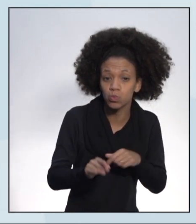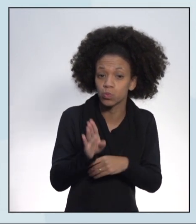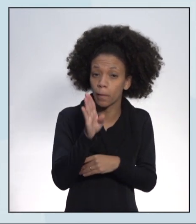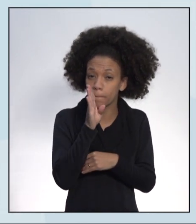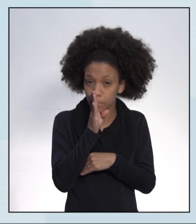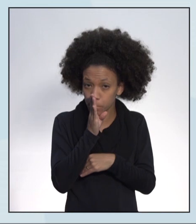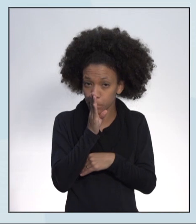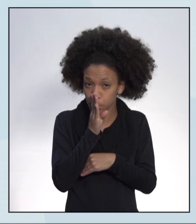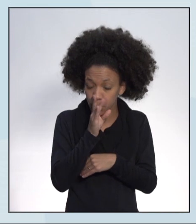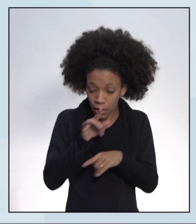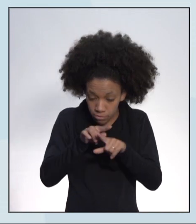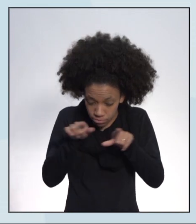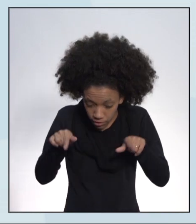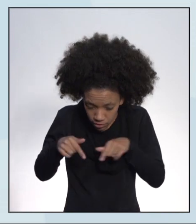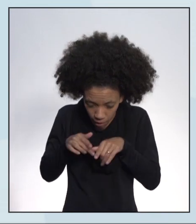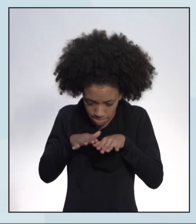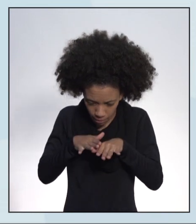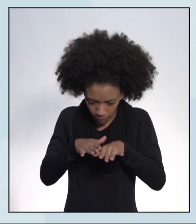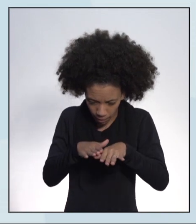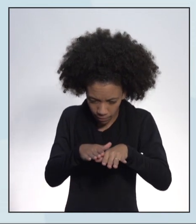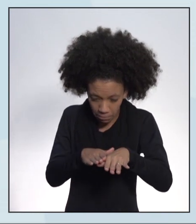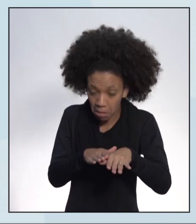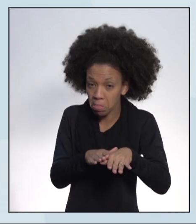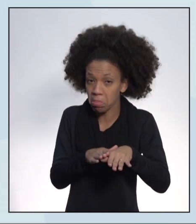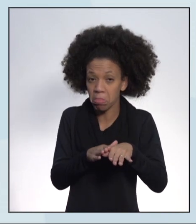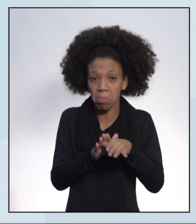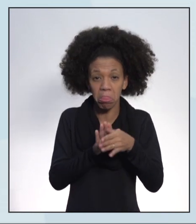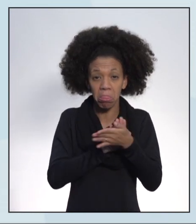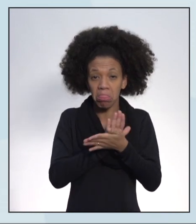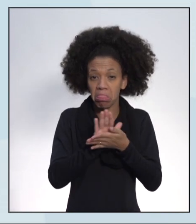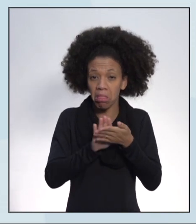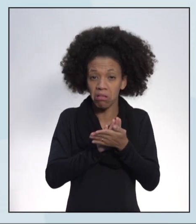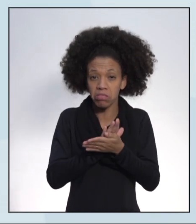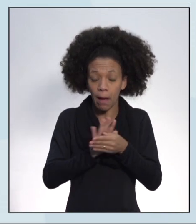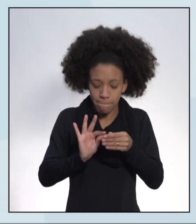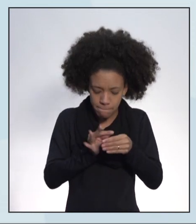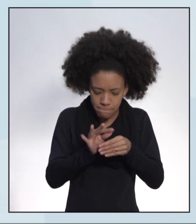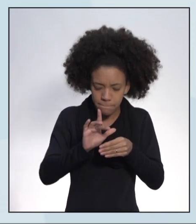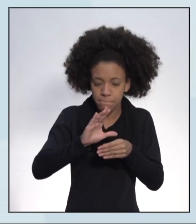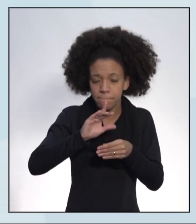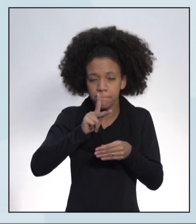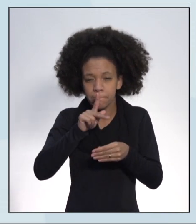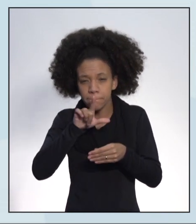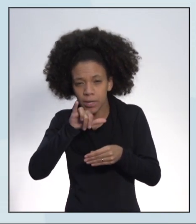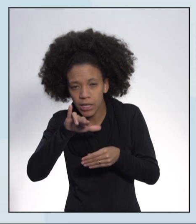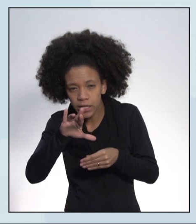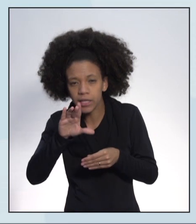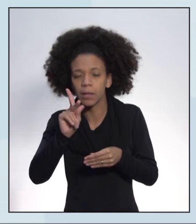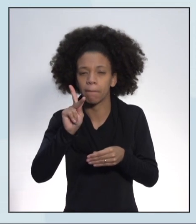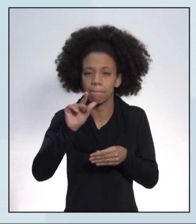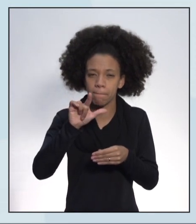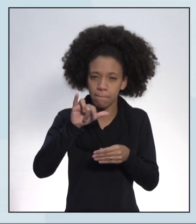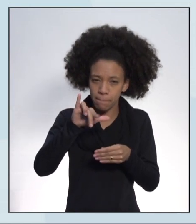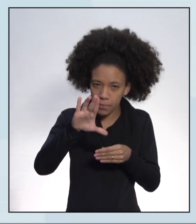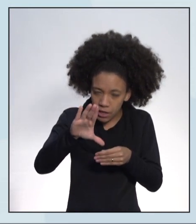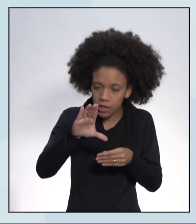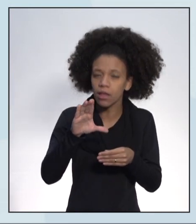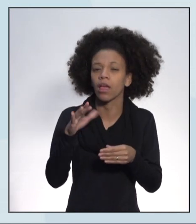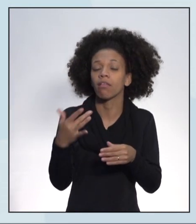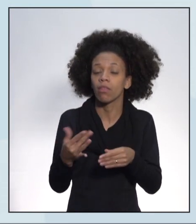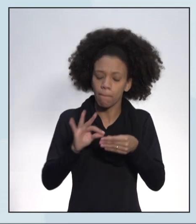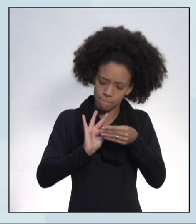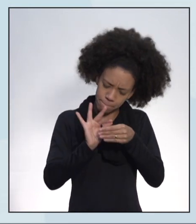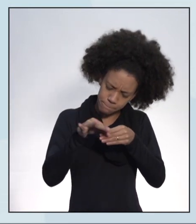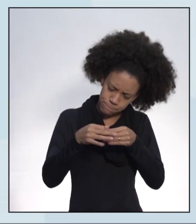saleta de costura. Não se ouvia mais o plique-plique, plique-plique da agulha no pano. Caindo o